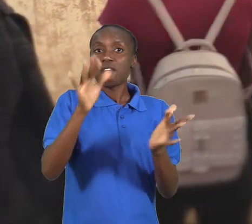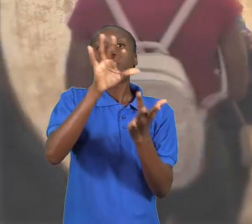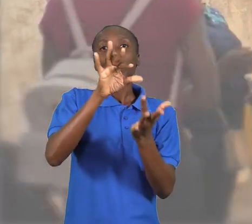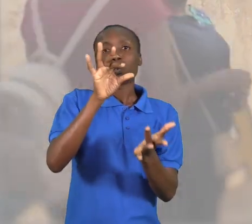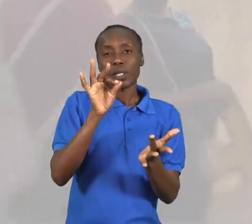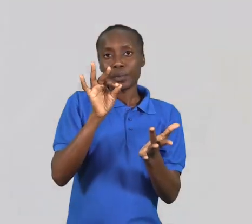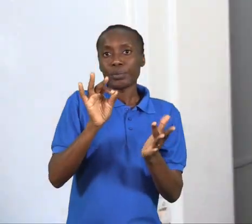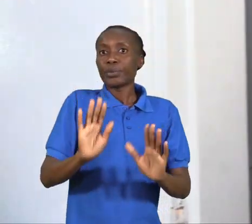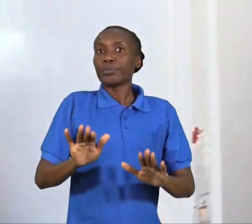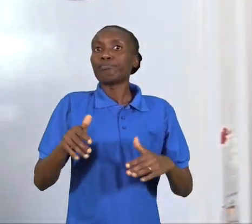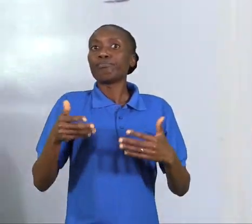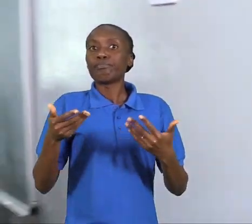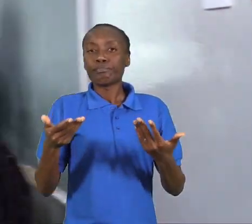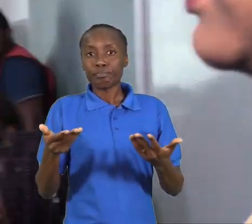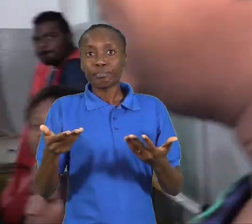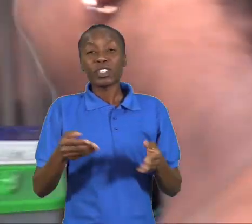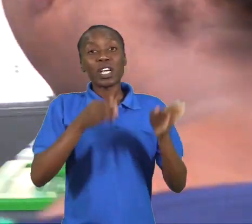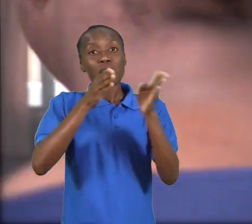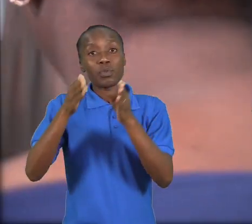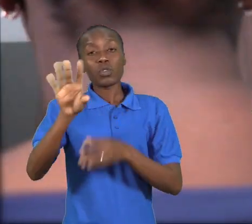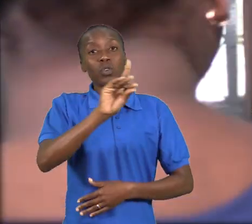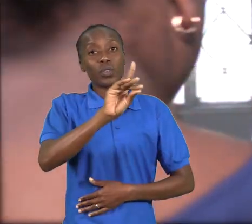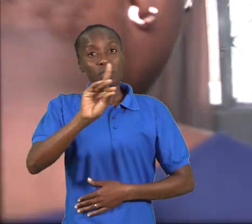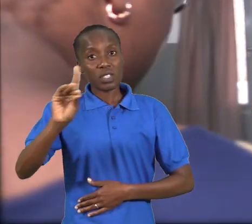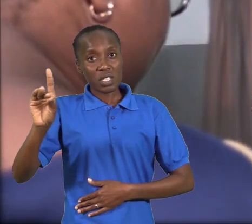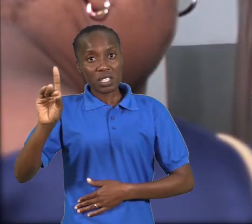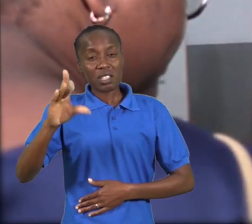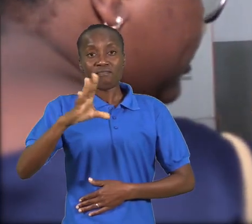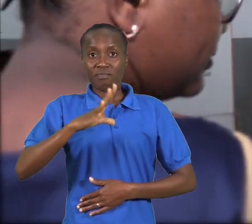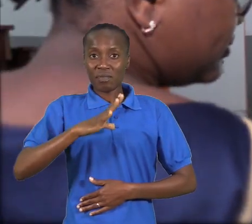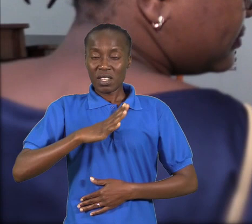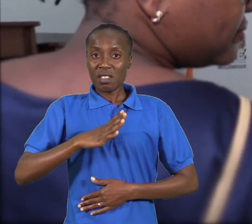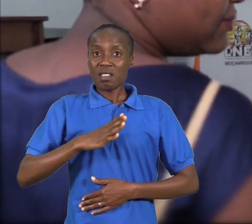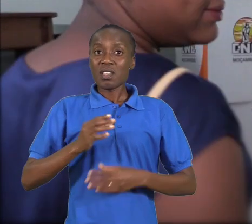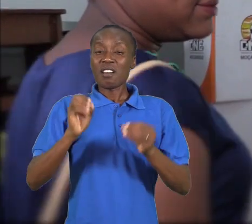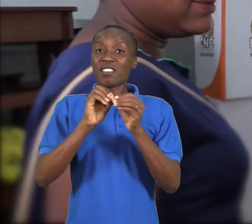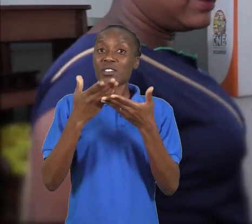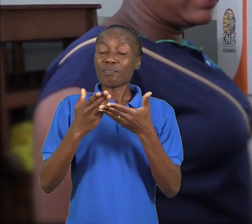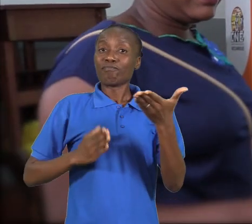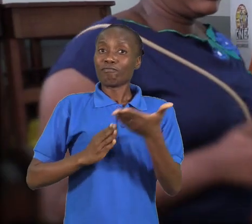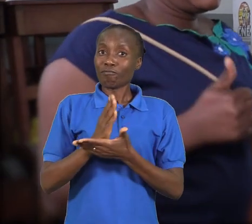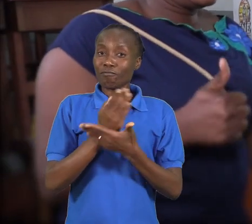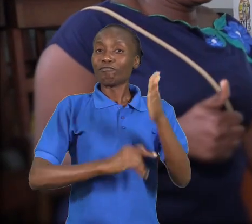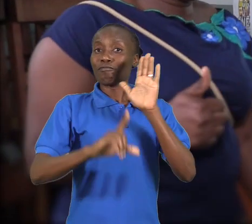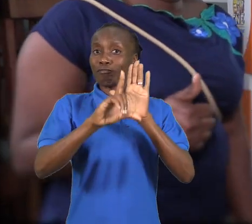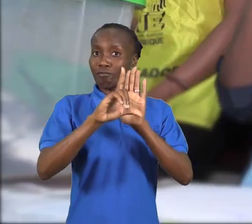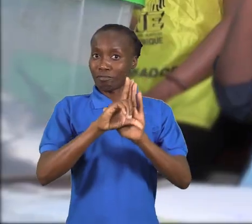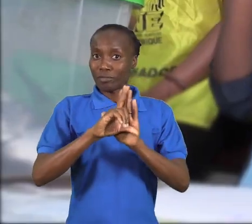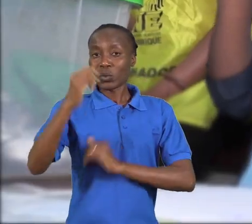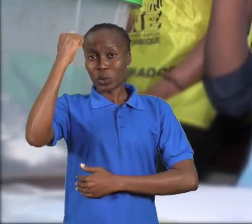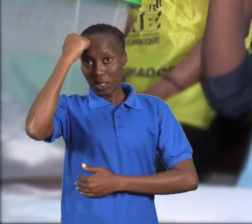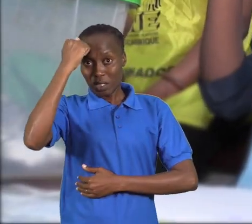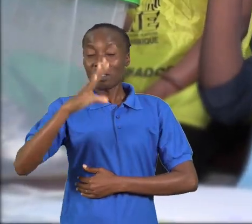livremente escolhidos. As pessoas com deficiência gozam de capacidade jurídica em